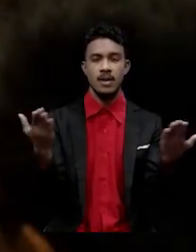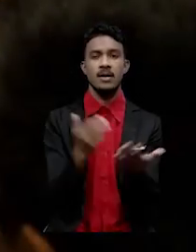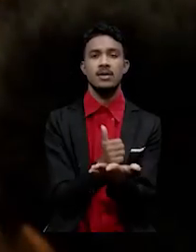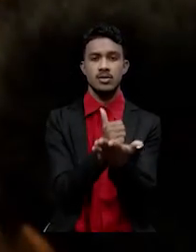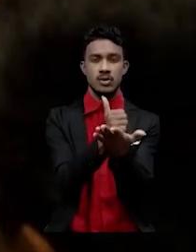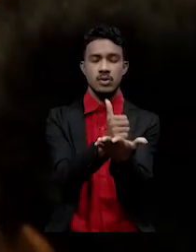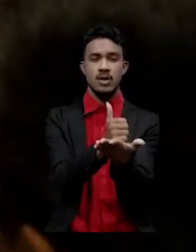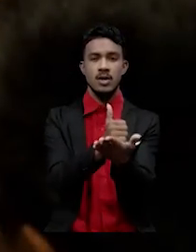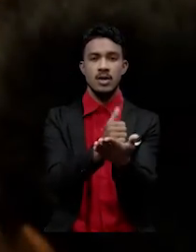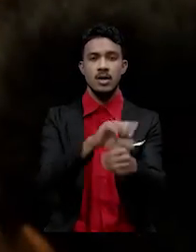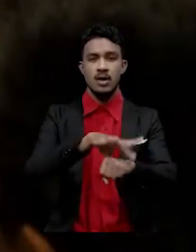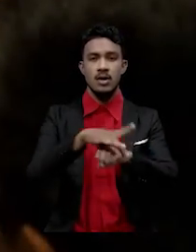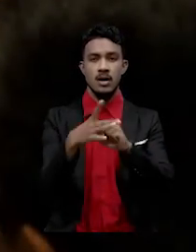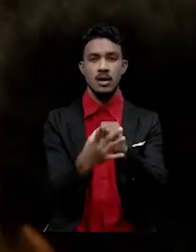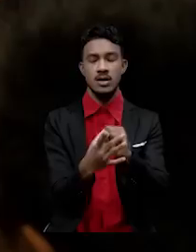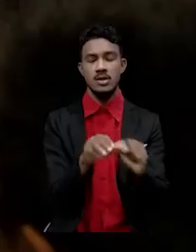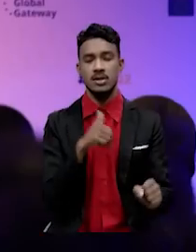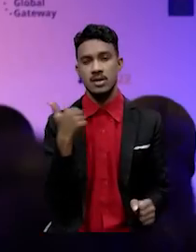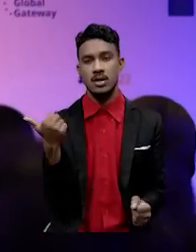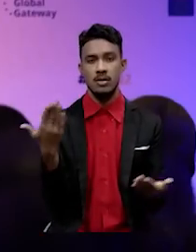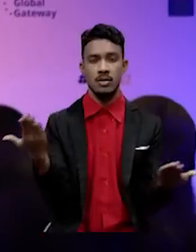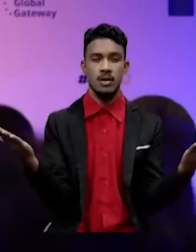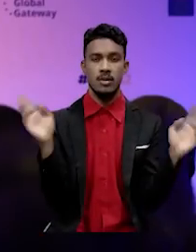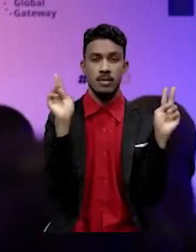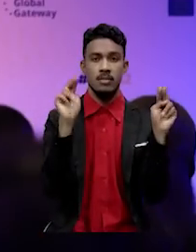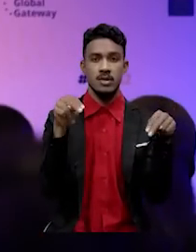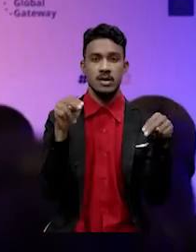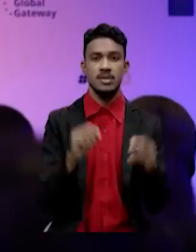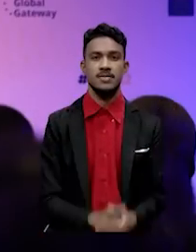rei, se o que me precisa.